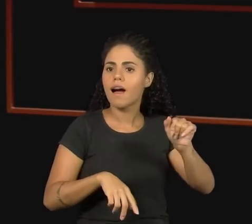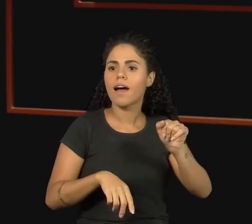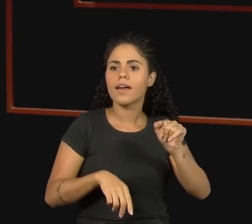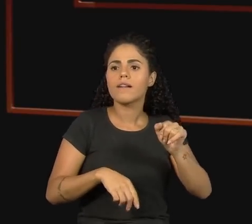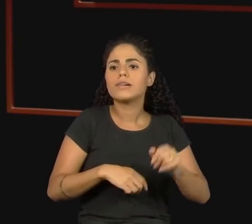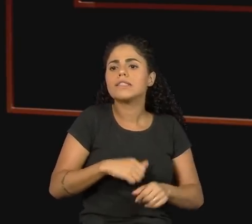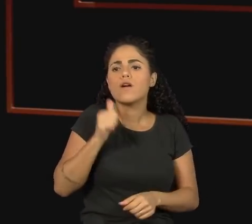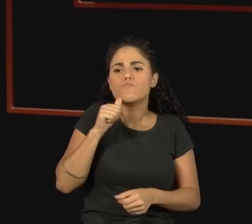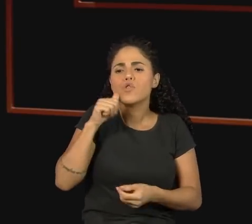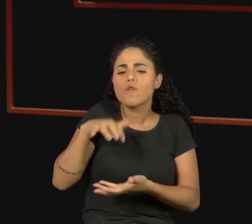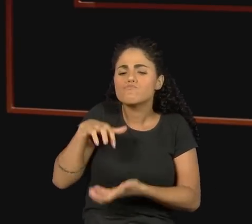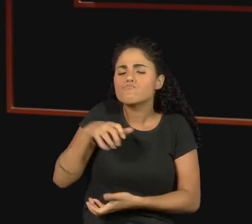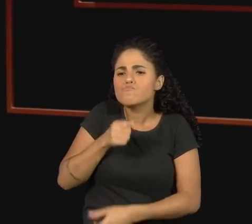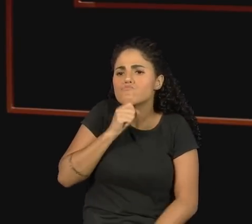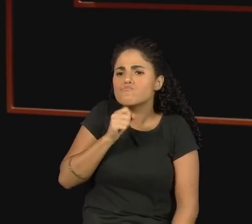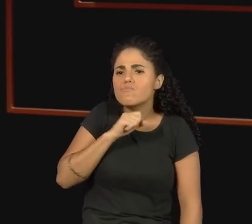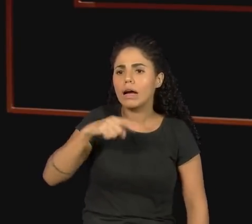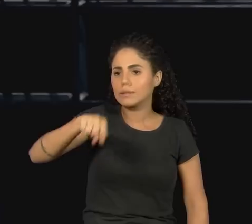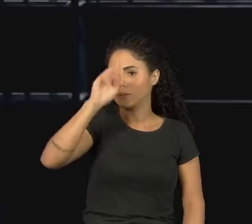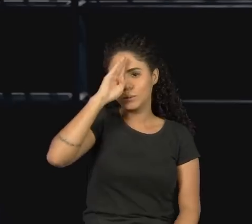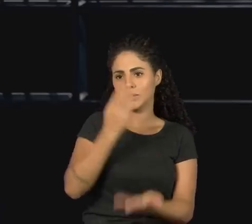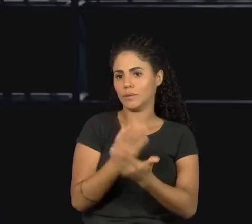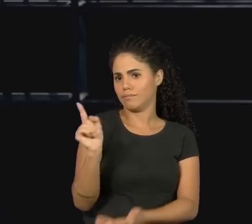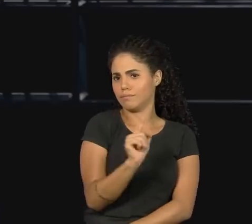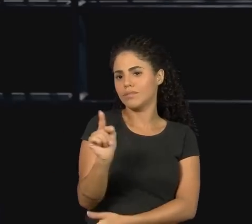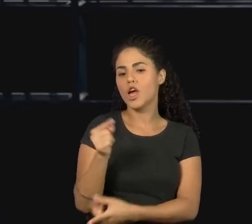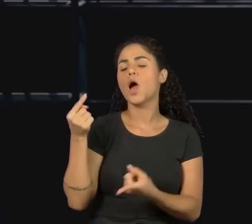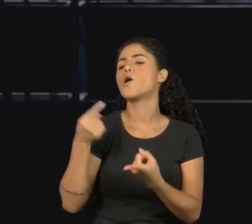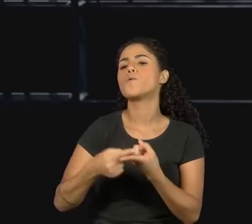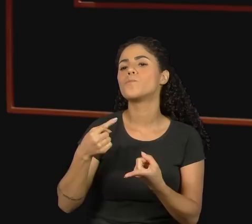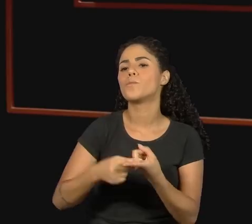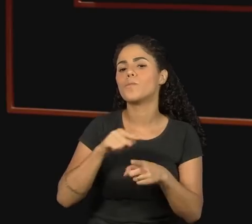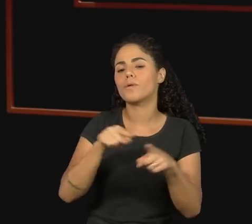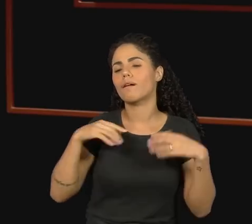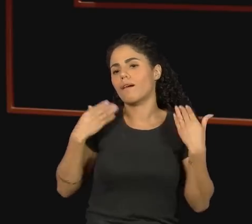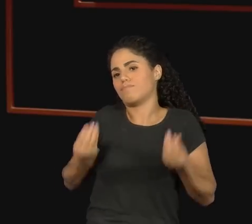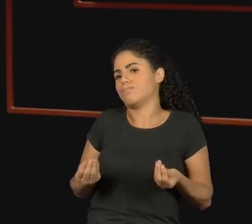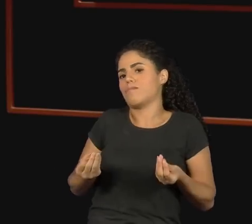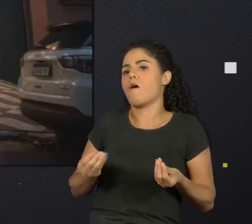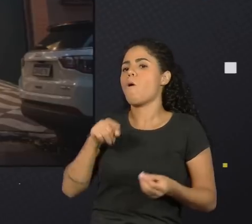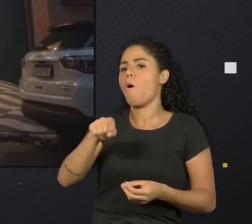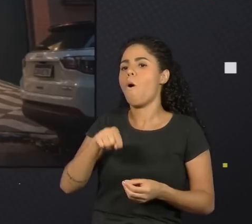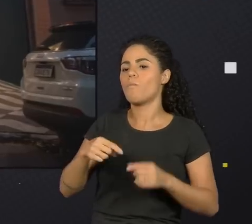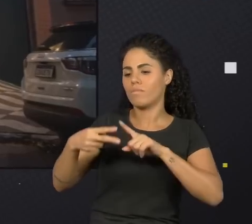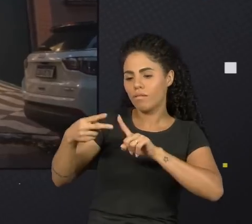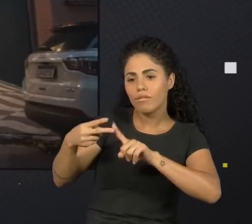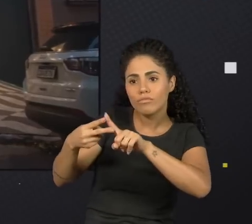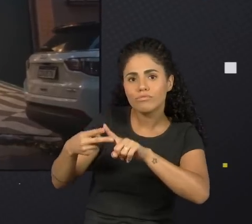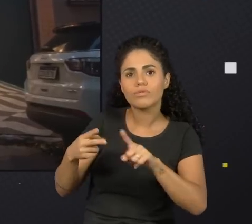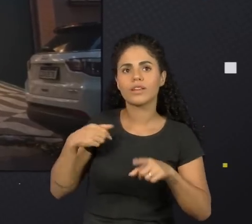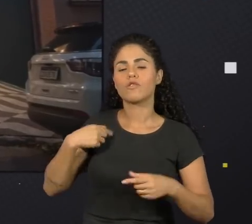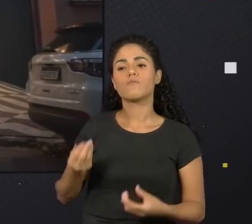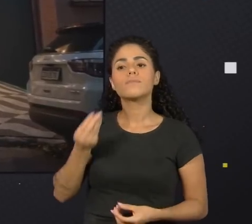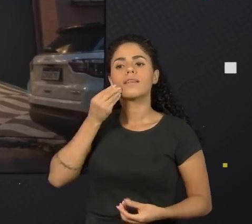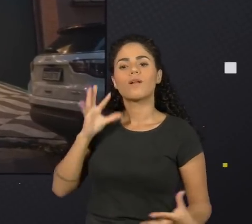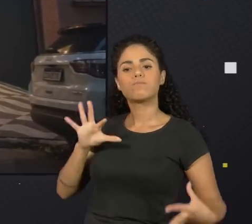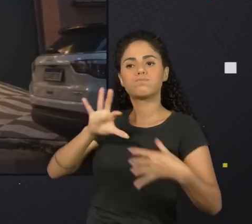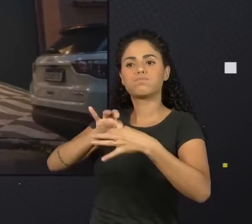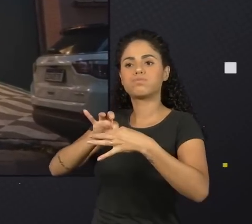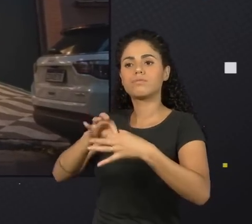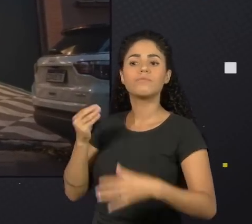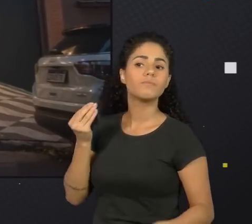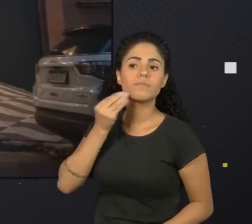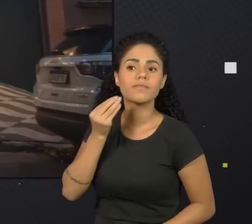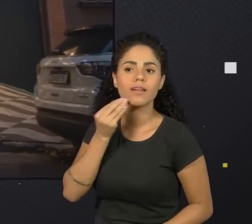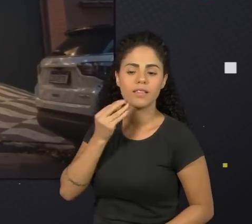senhorinha. Ninguém acreditava, porque era, poxa, o teatro dos dois. Sim. Então vamos unificar isso tudo.